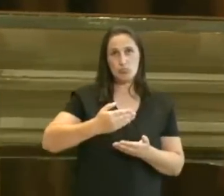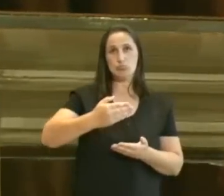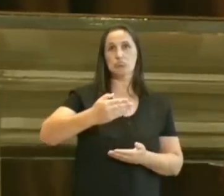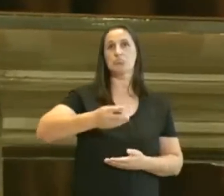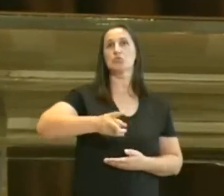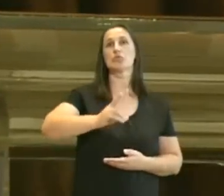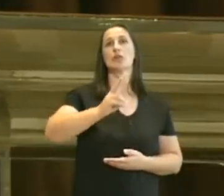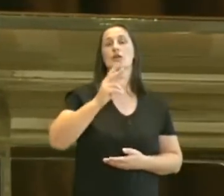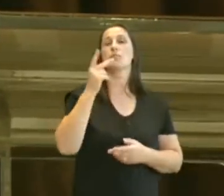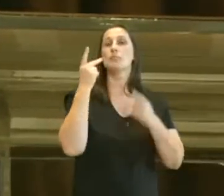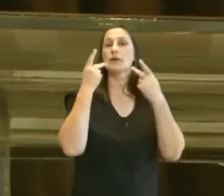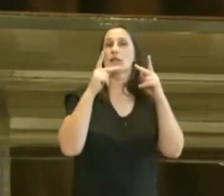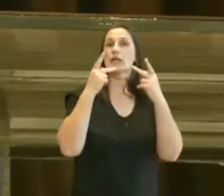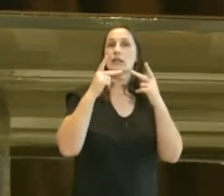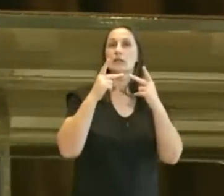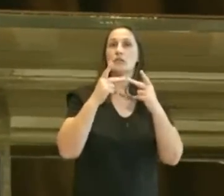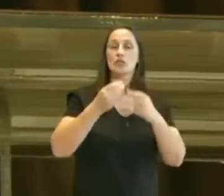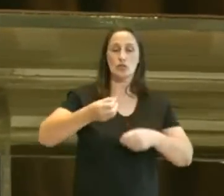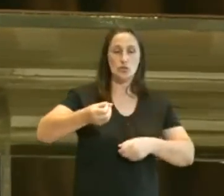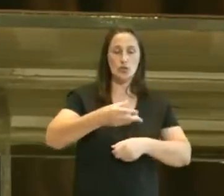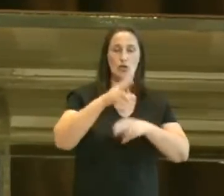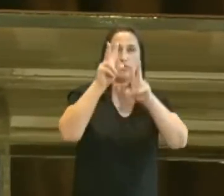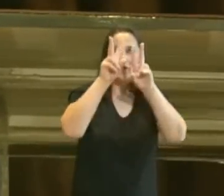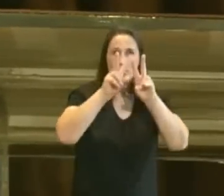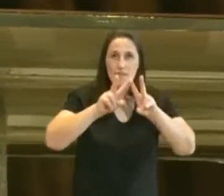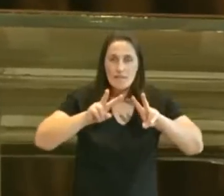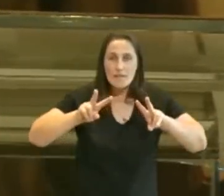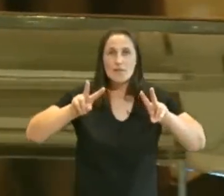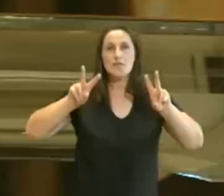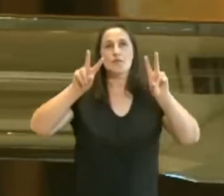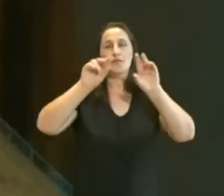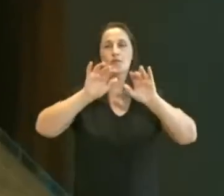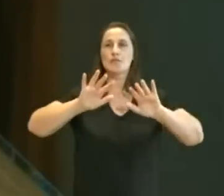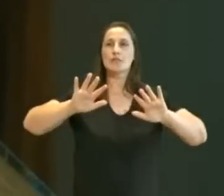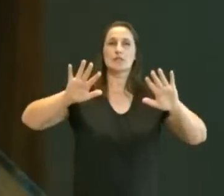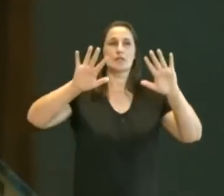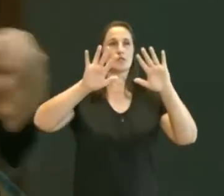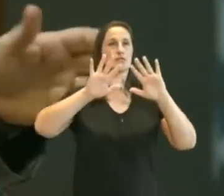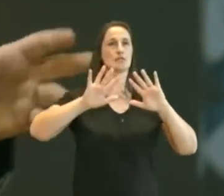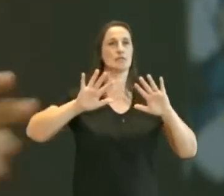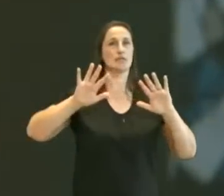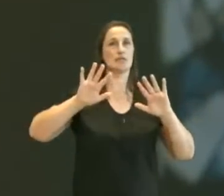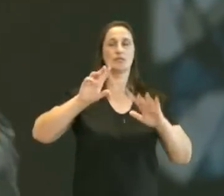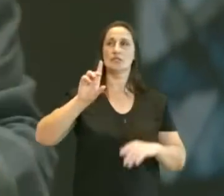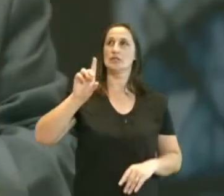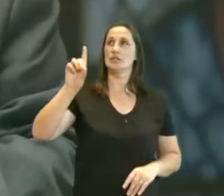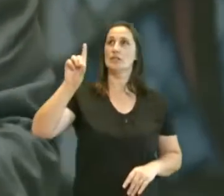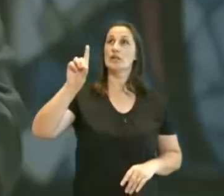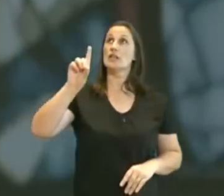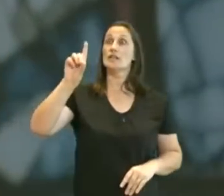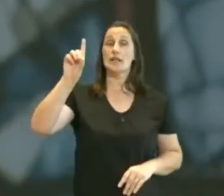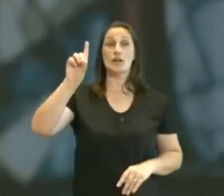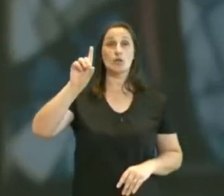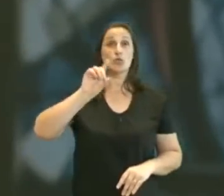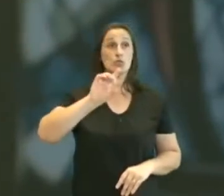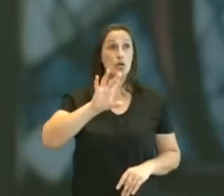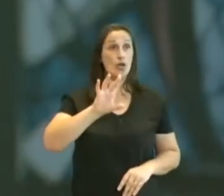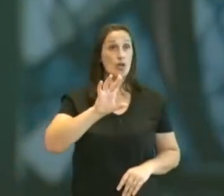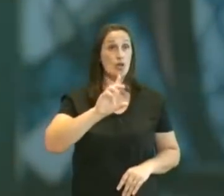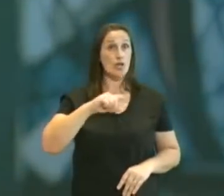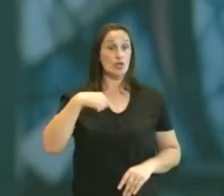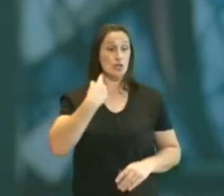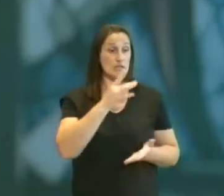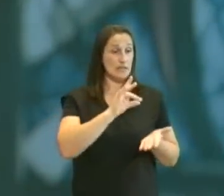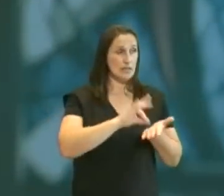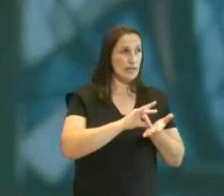novas visões de Deus. Sabe, Deus não mexe só com a nossa realidade, Ele amplia a